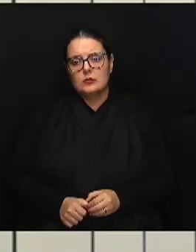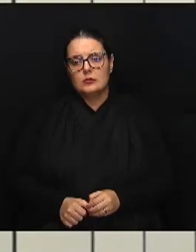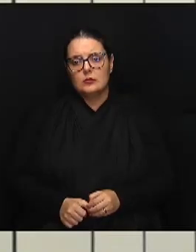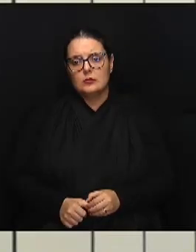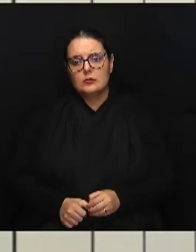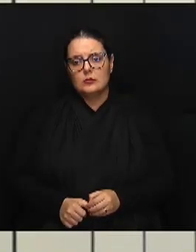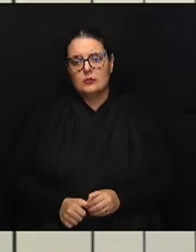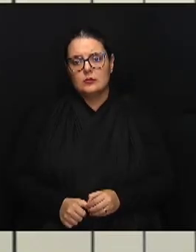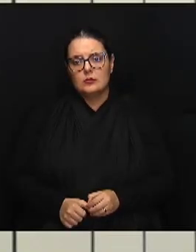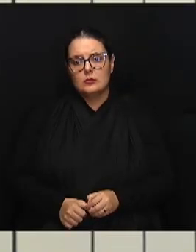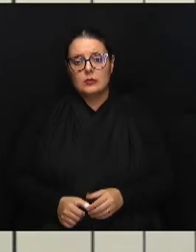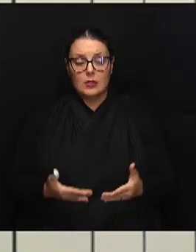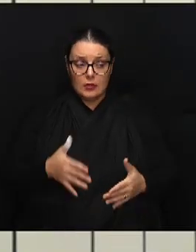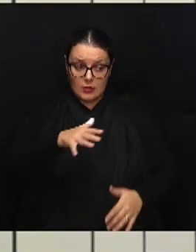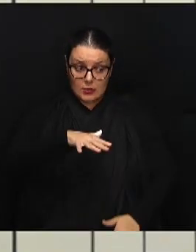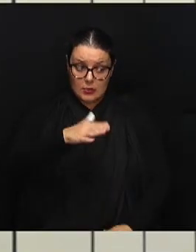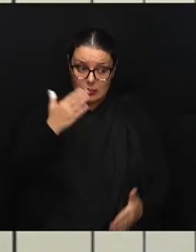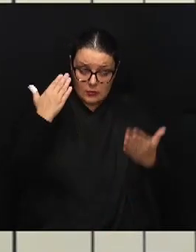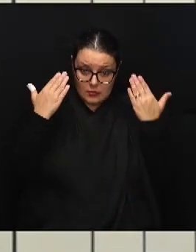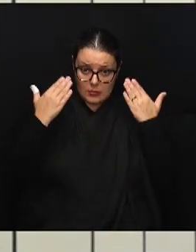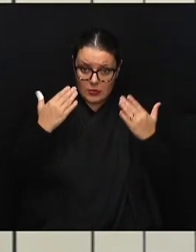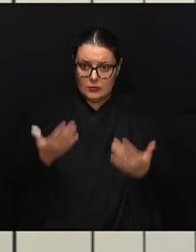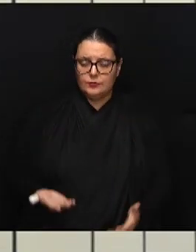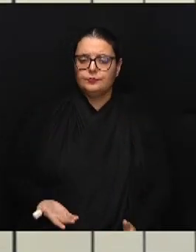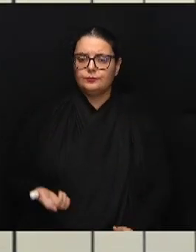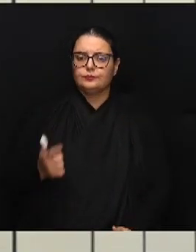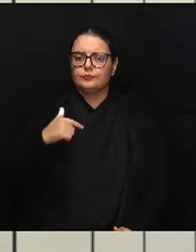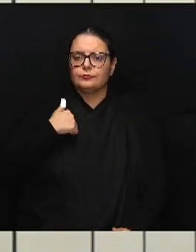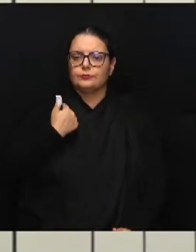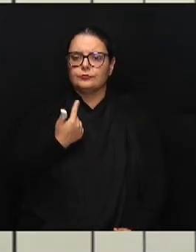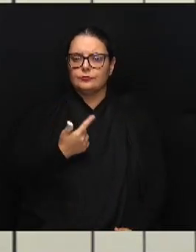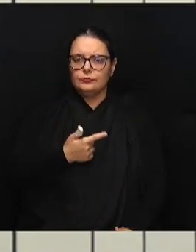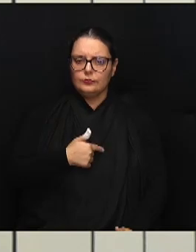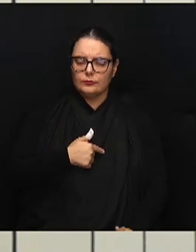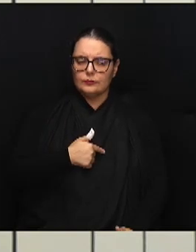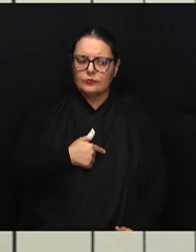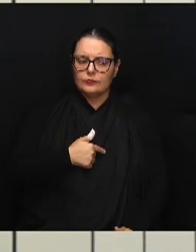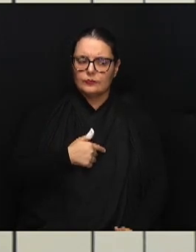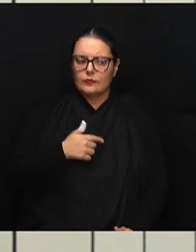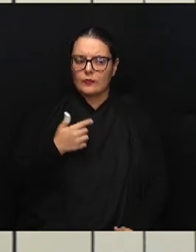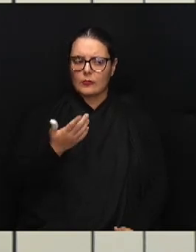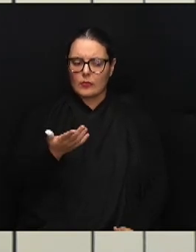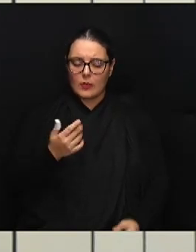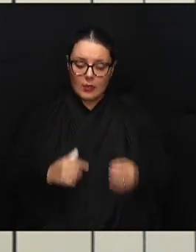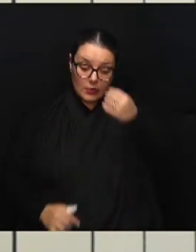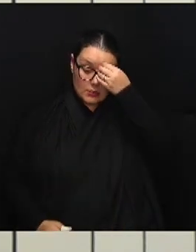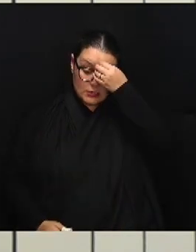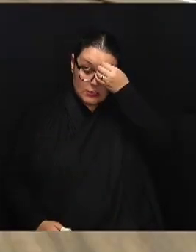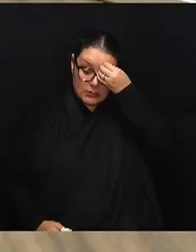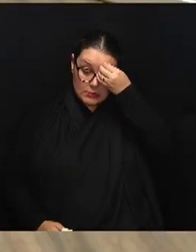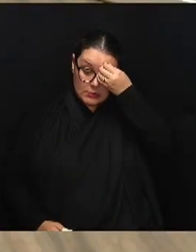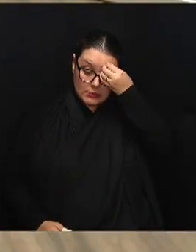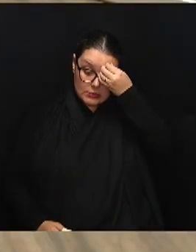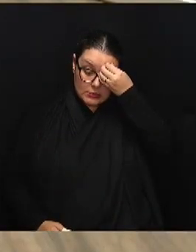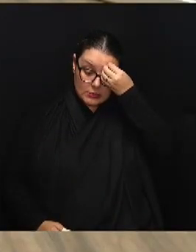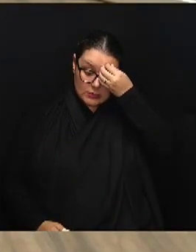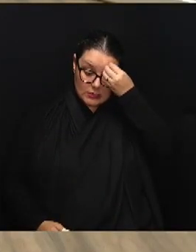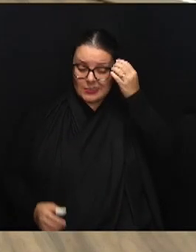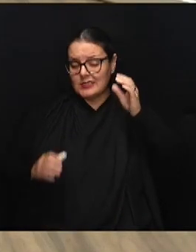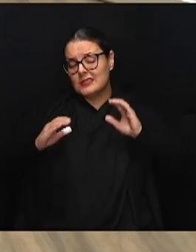no setor da psicologia, será que a gente não deveria ter esse